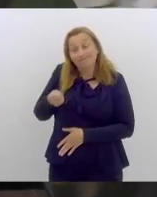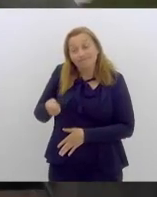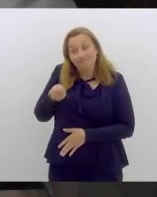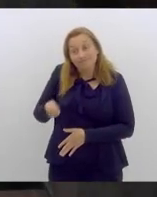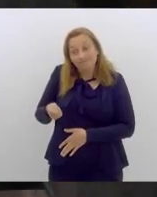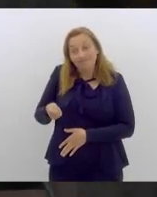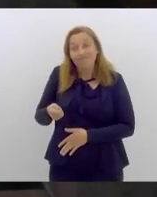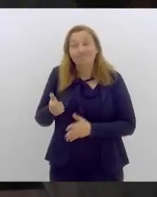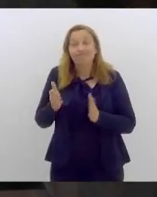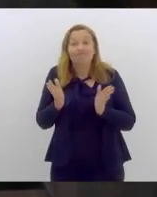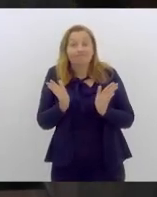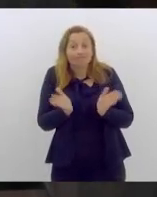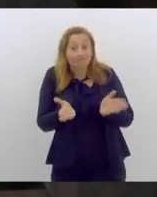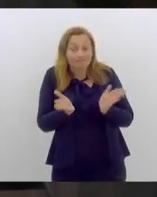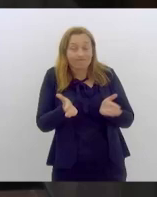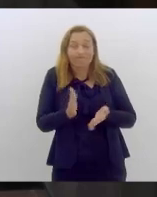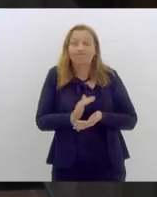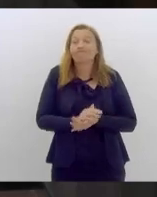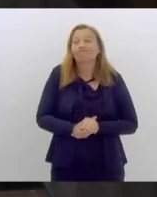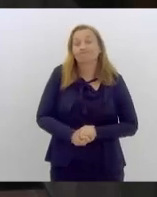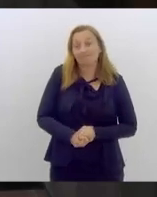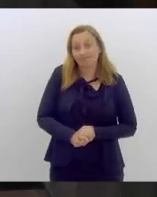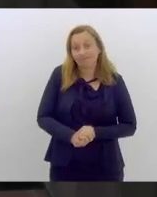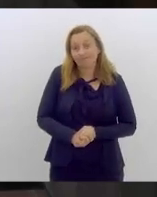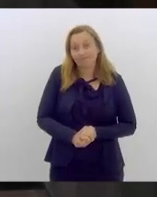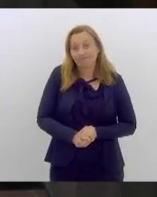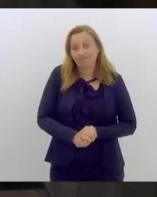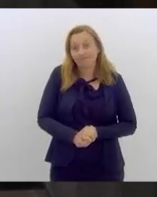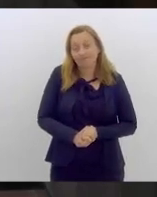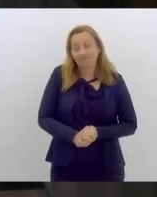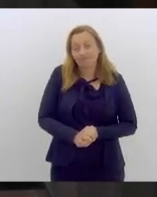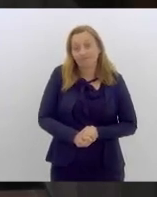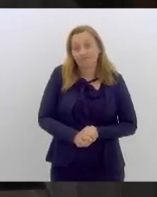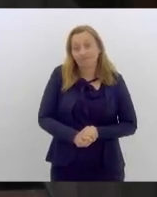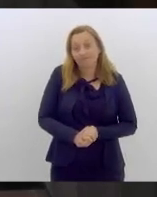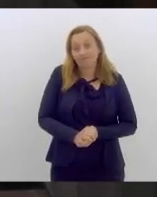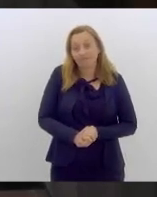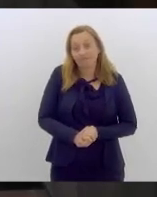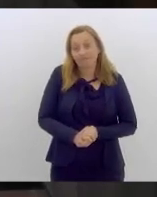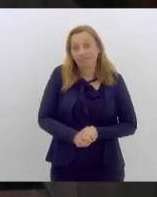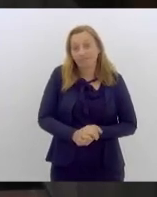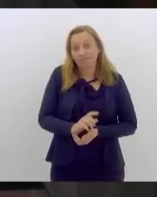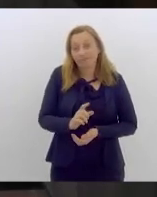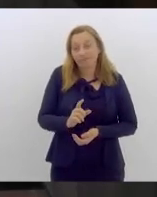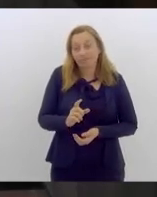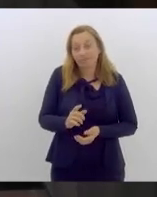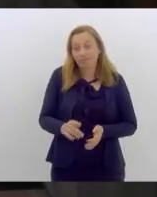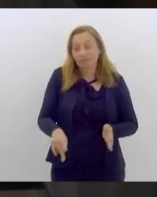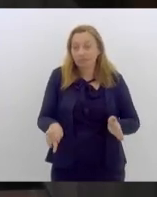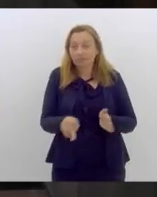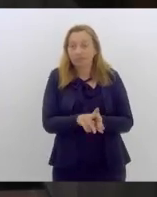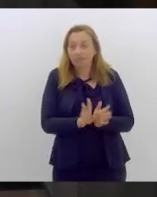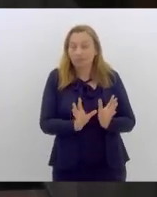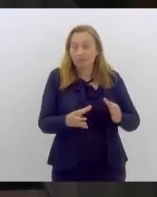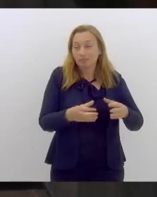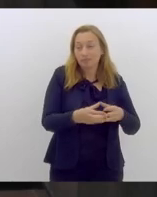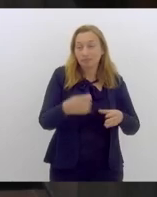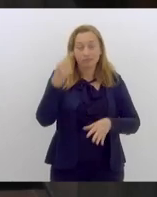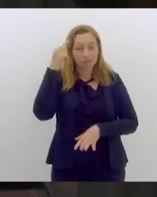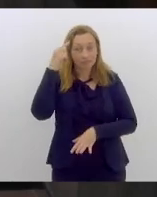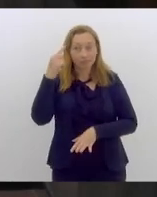plantão, evidentemente aqueles que não são da sua linha de pensamento.